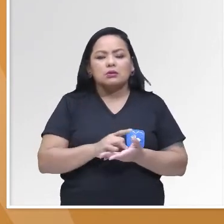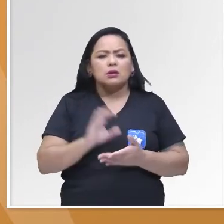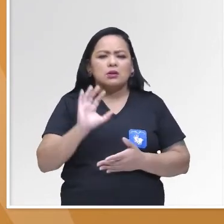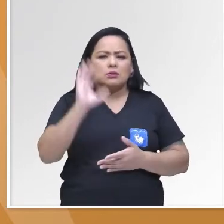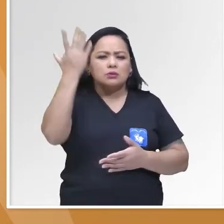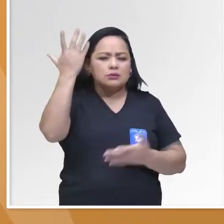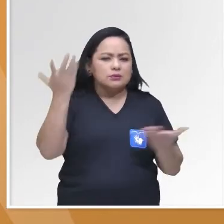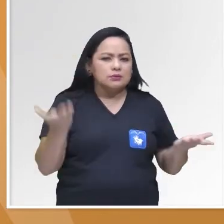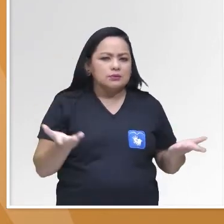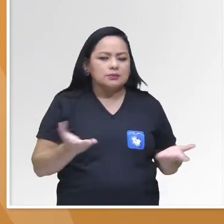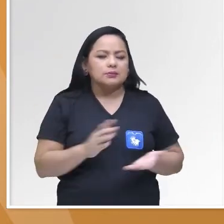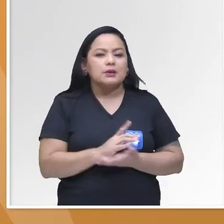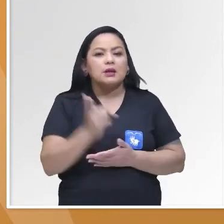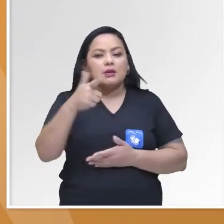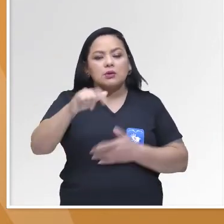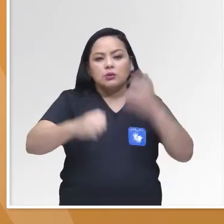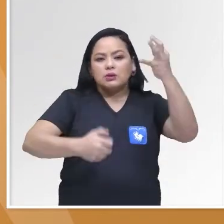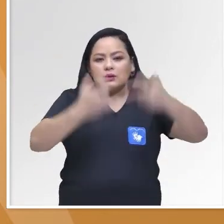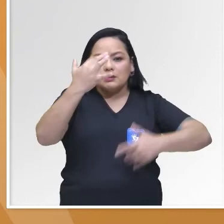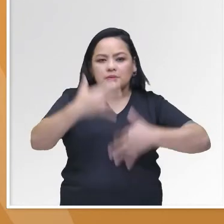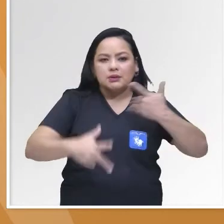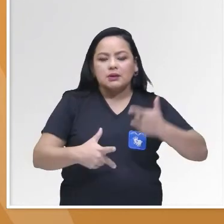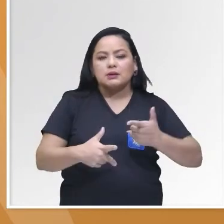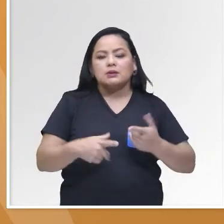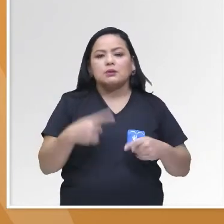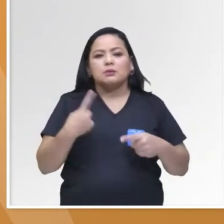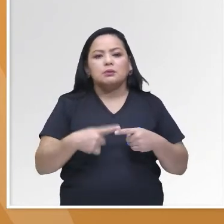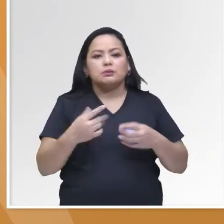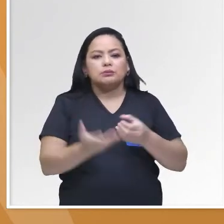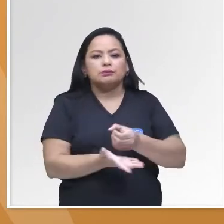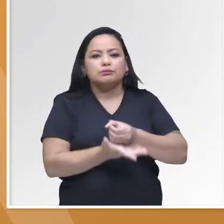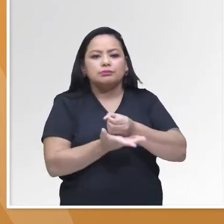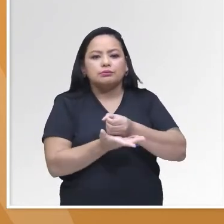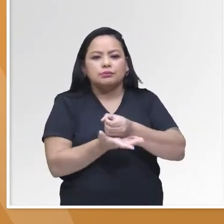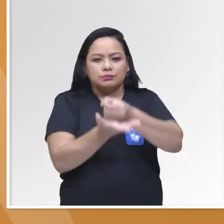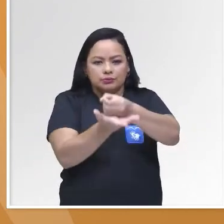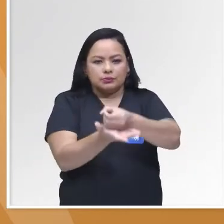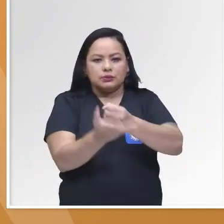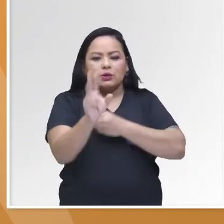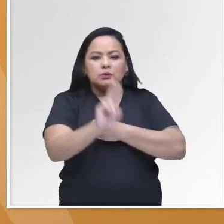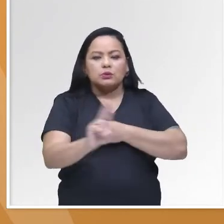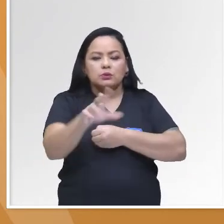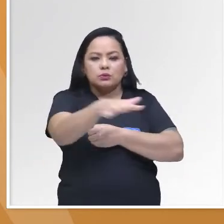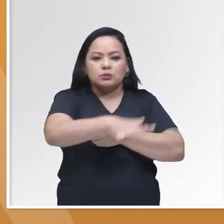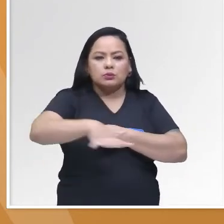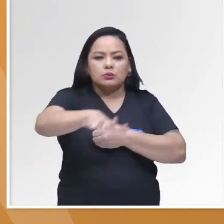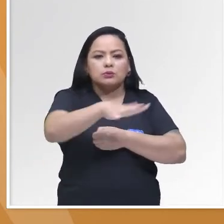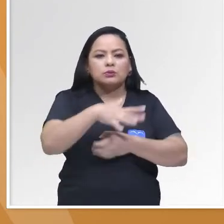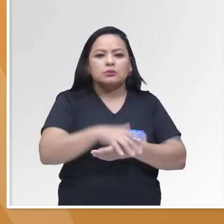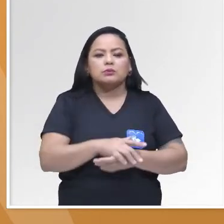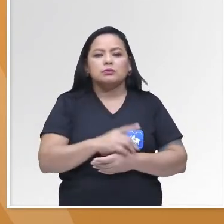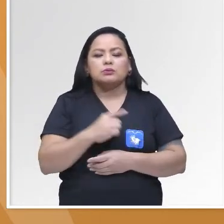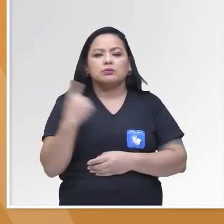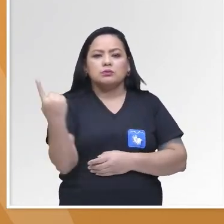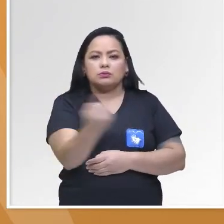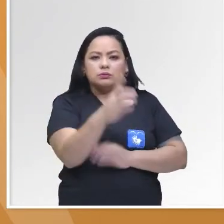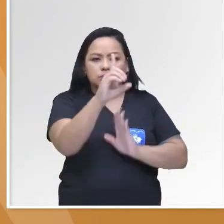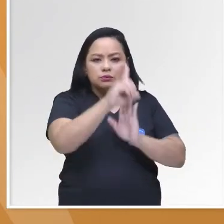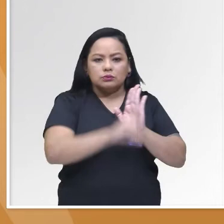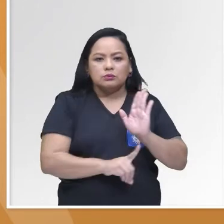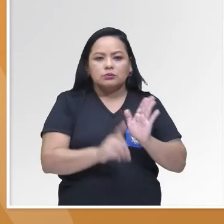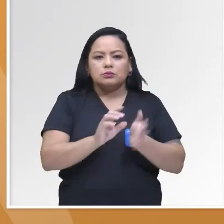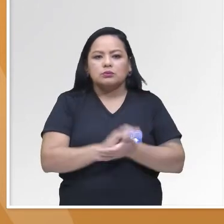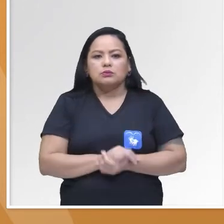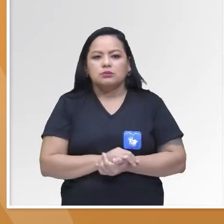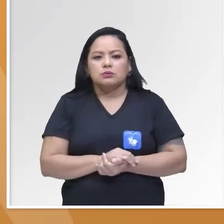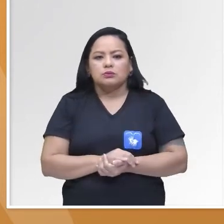ocorre, em outras palavras, sobre o benefício do uso do espaço entre os nossos